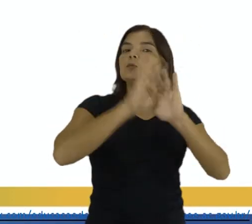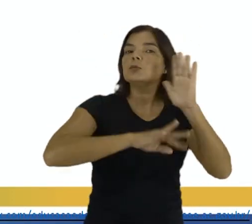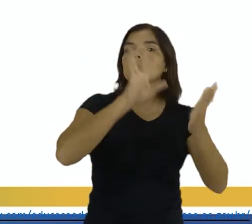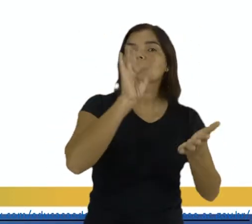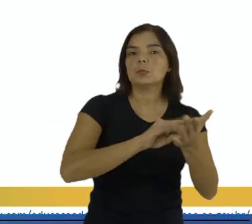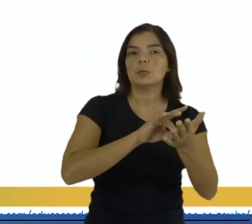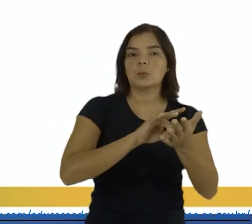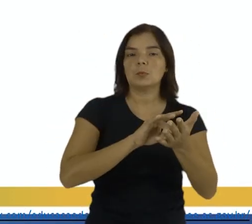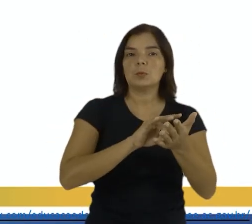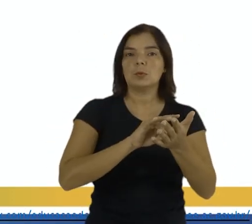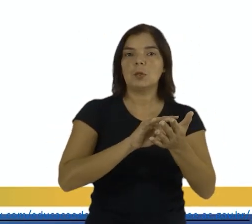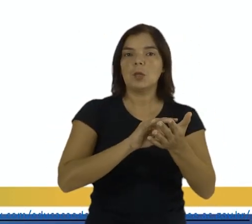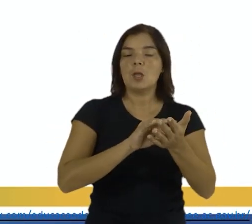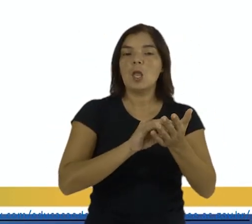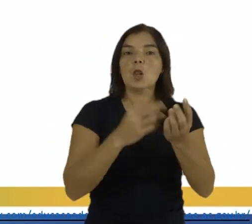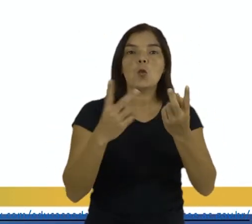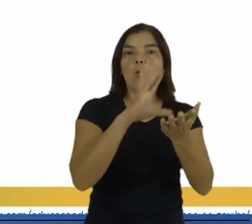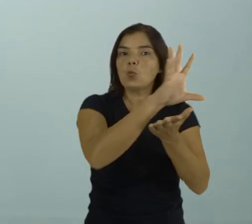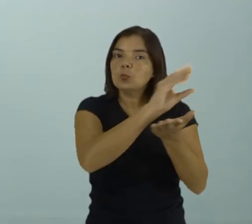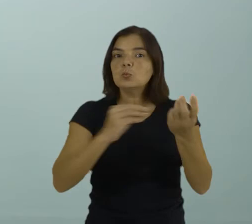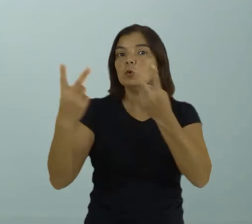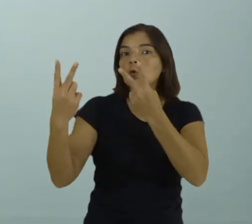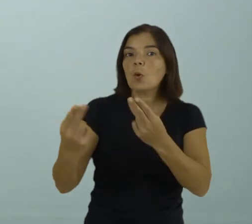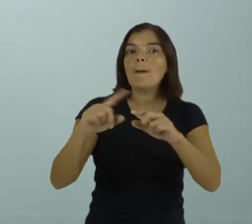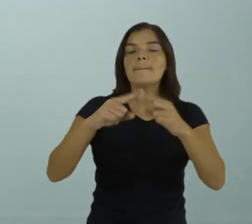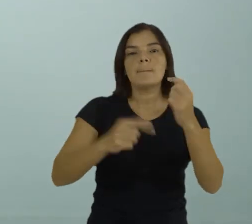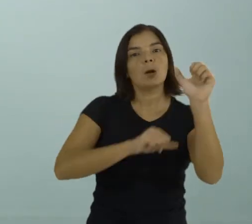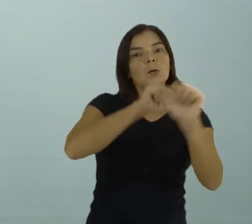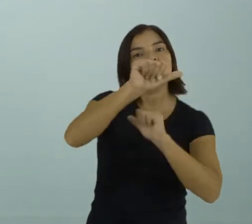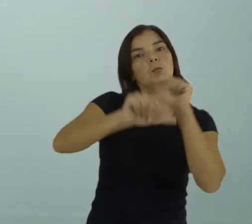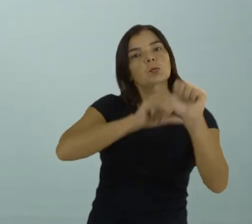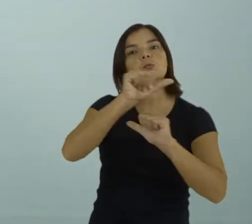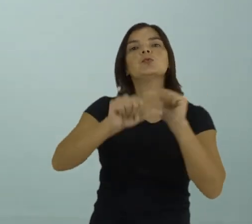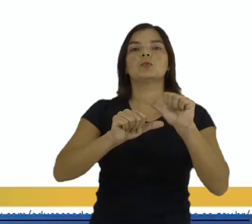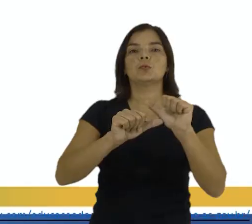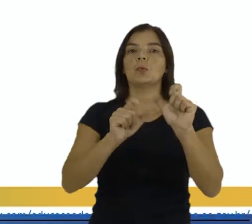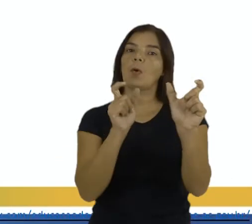não tirou a mesma mensagem de saudade da sua terra, mas ele fez com outras palavras.